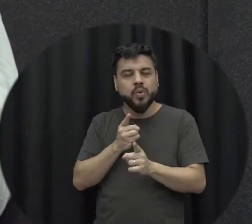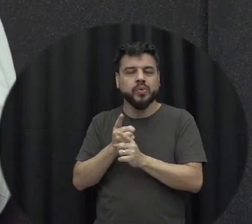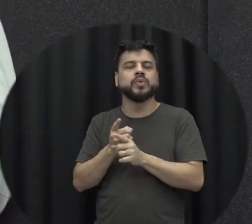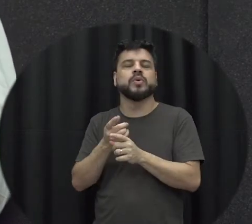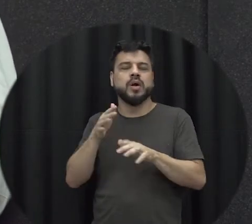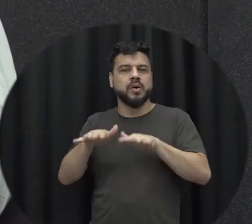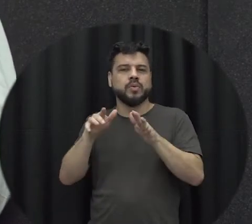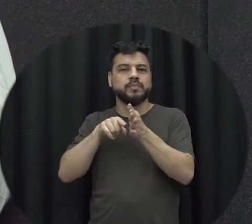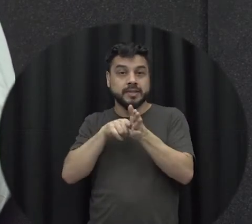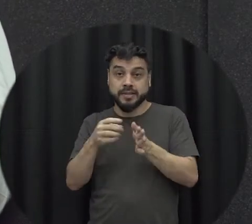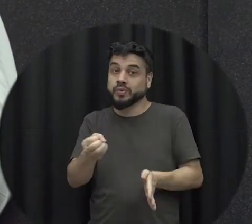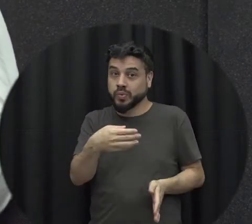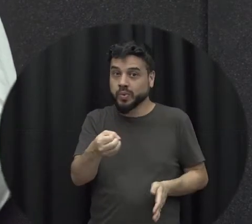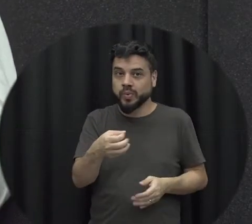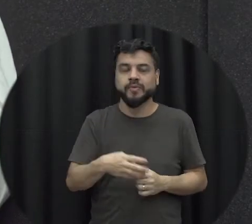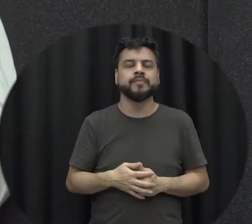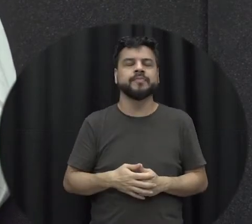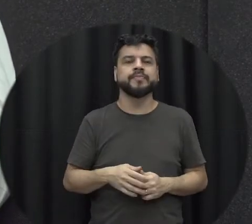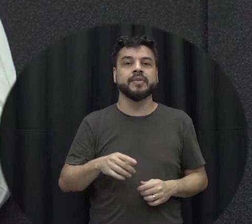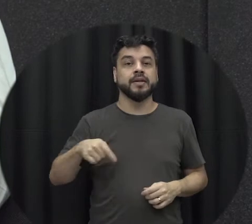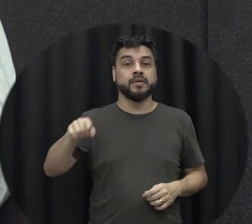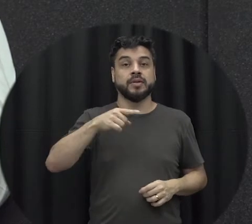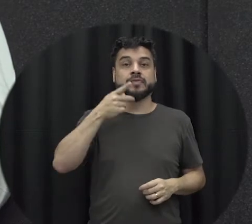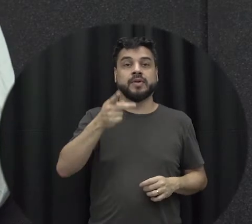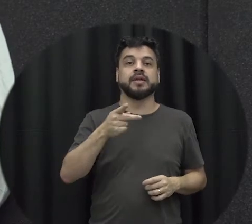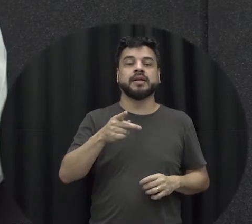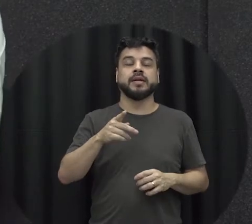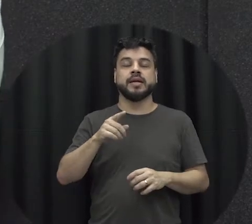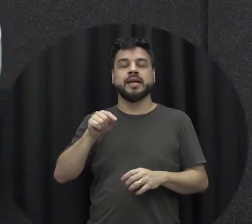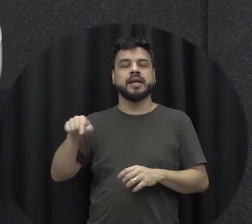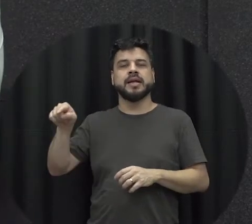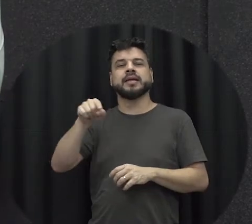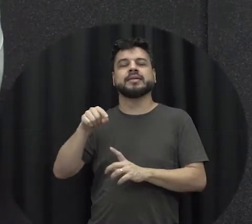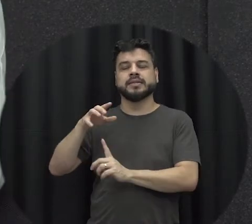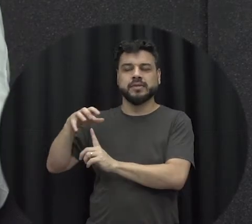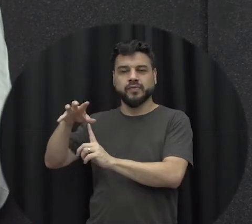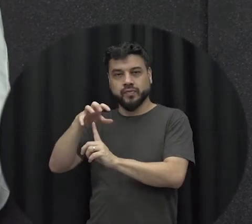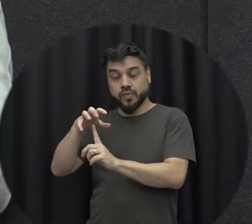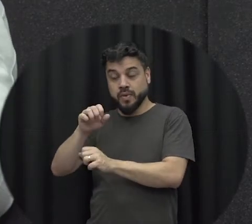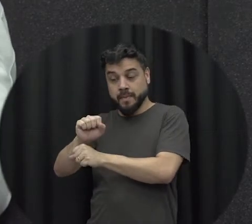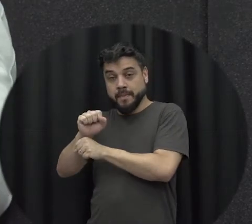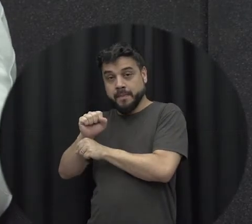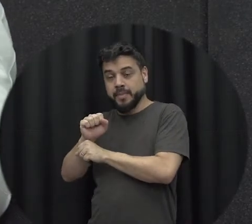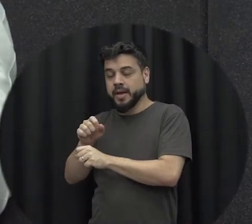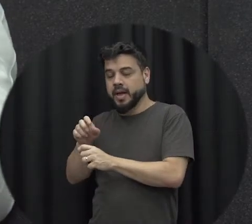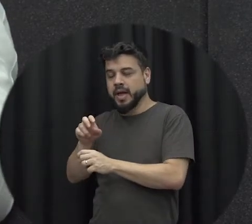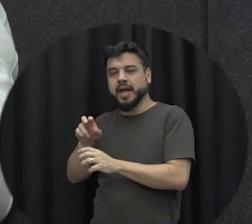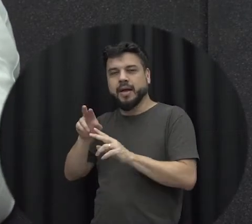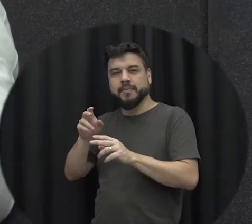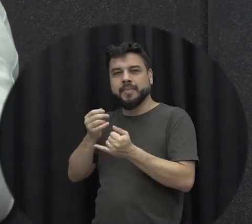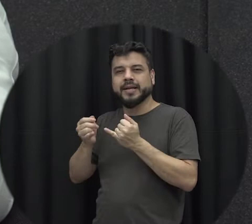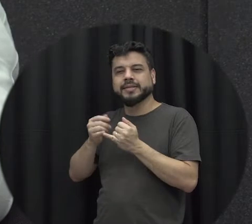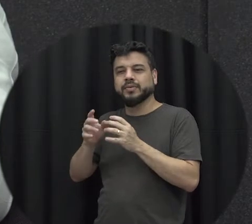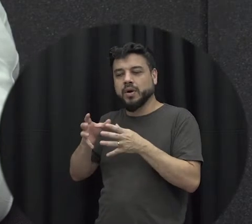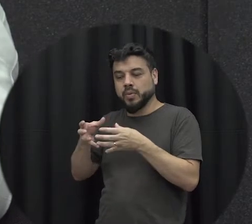recente, que a gente chama que a gente está imobilizando esses fungos, então a gente está prendendo eles dentro de uma partícula de